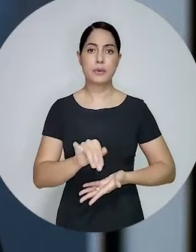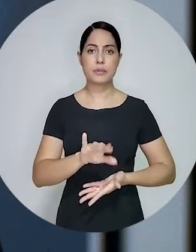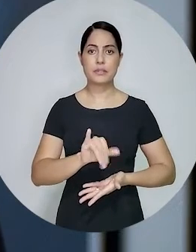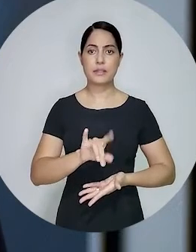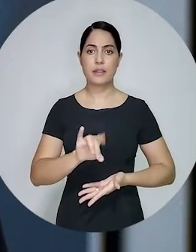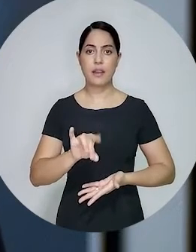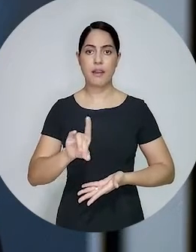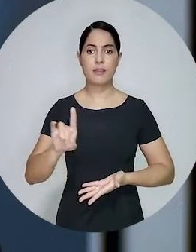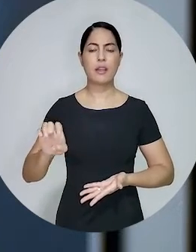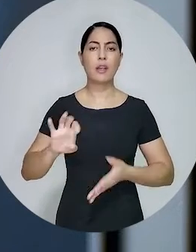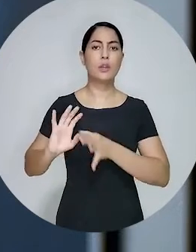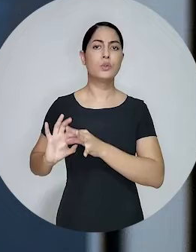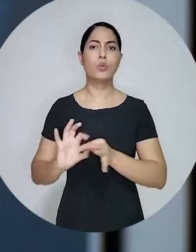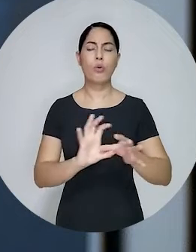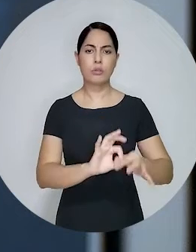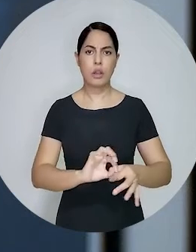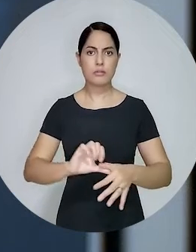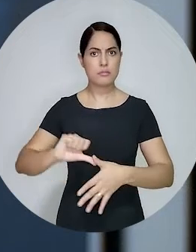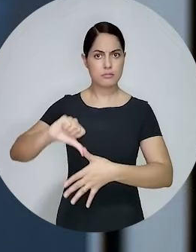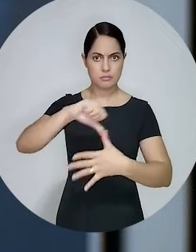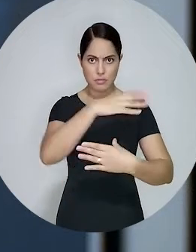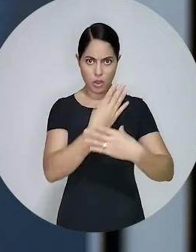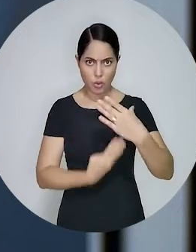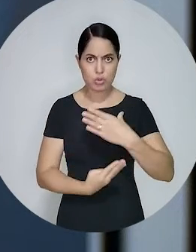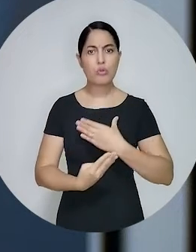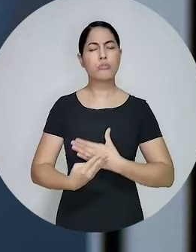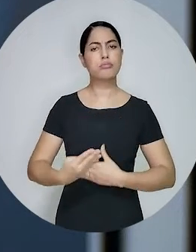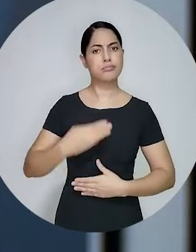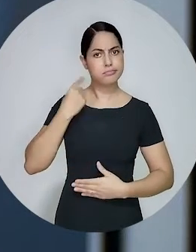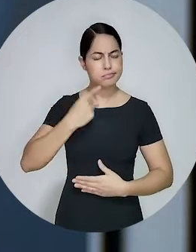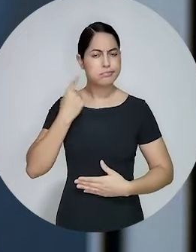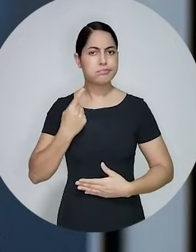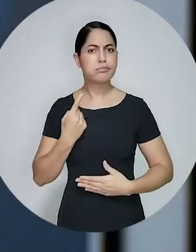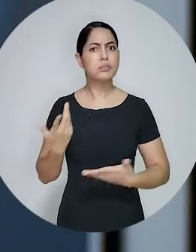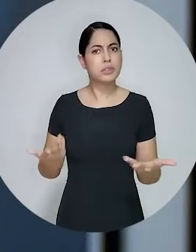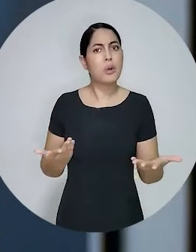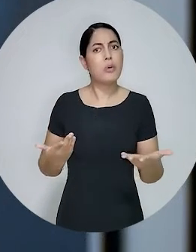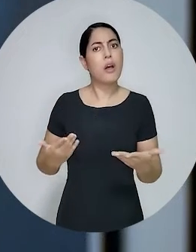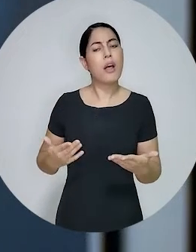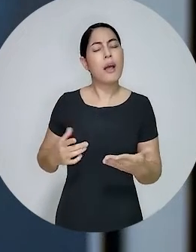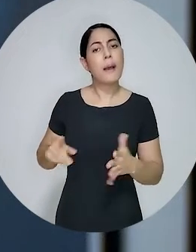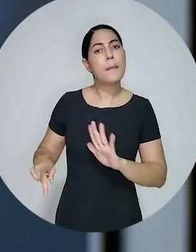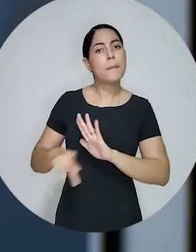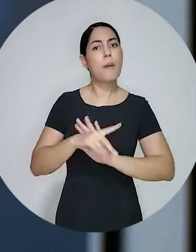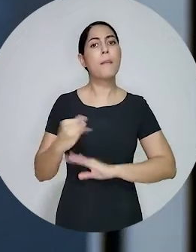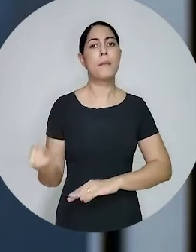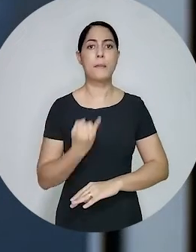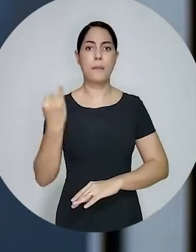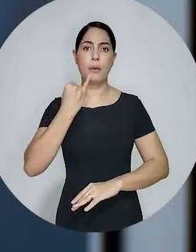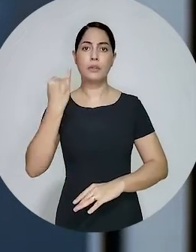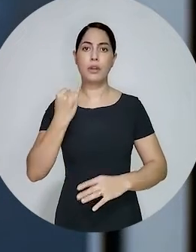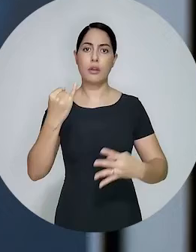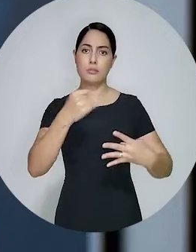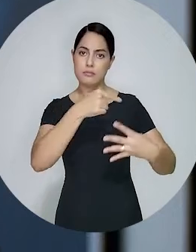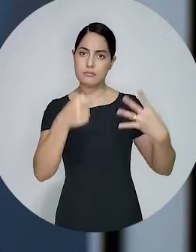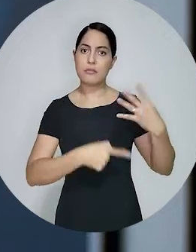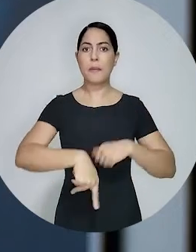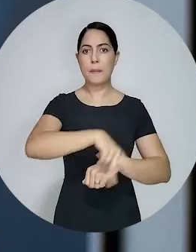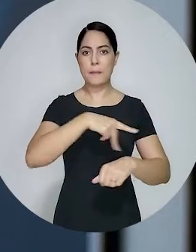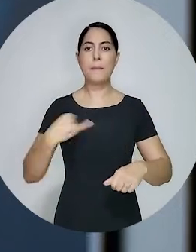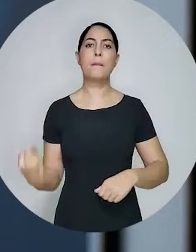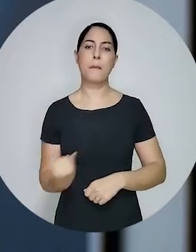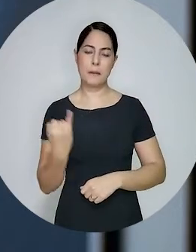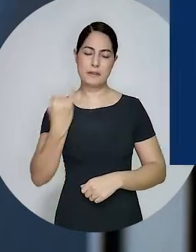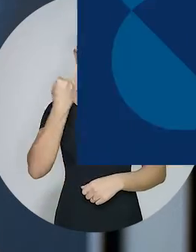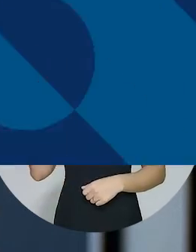grande nicho que trata da advocacia voltada para o Mercosul. Portanto, tratar dessa reciprocidade é algo importante e